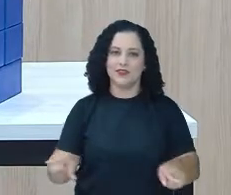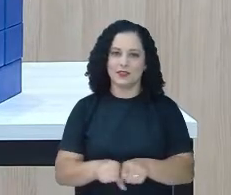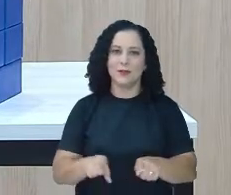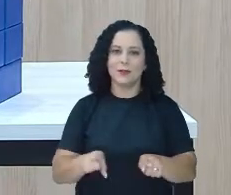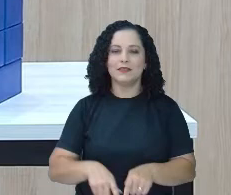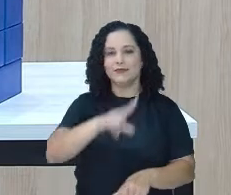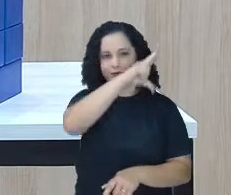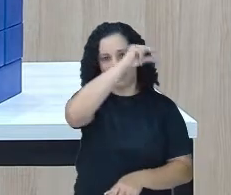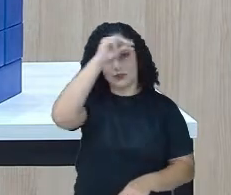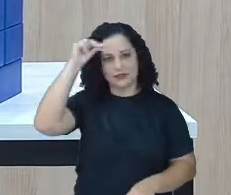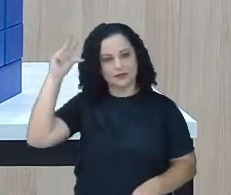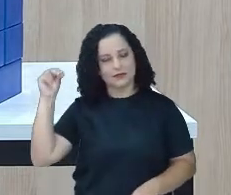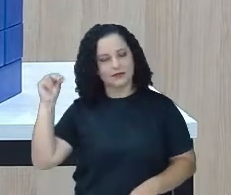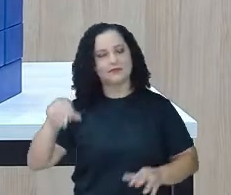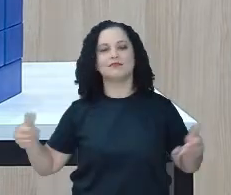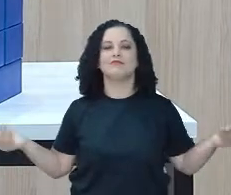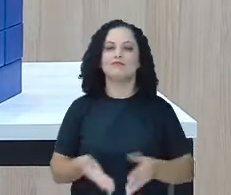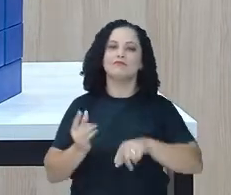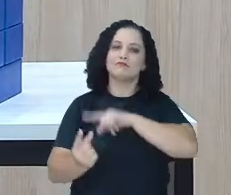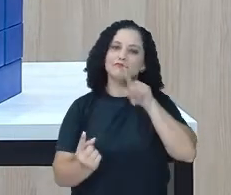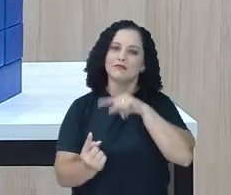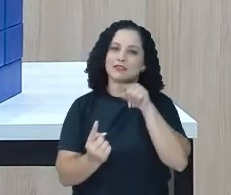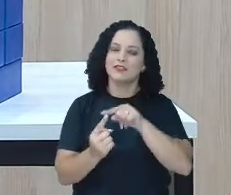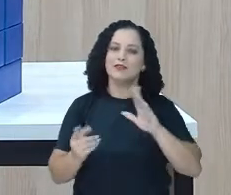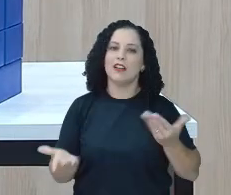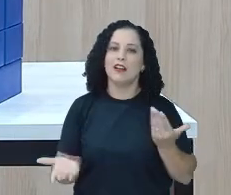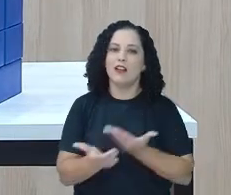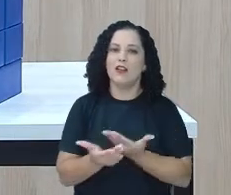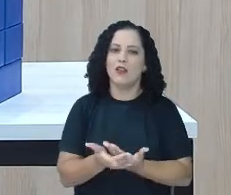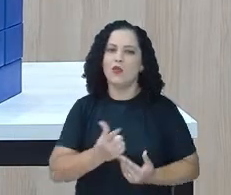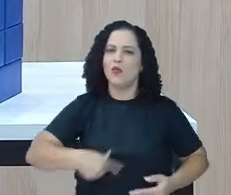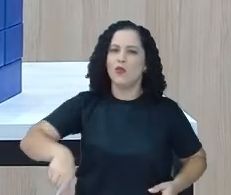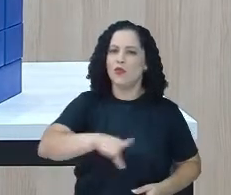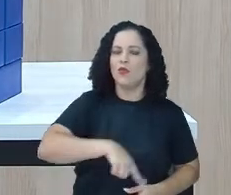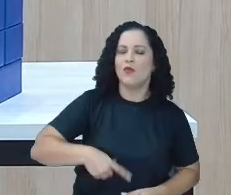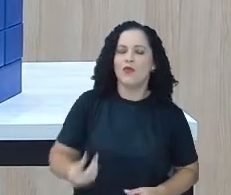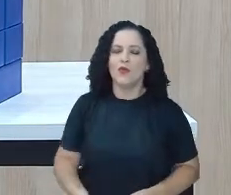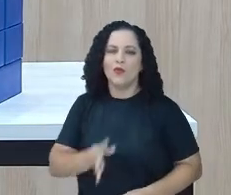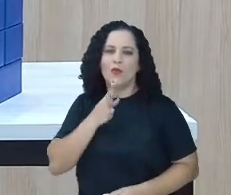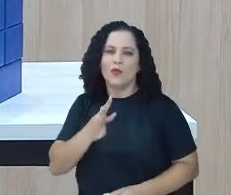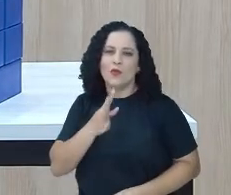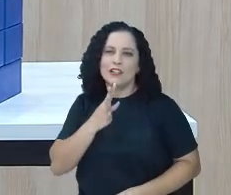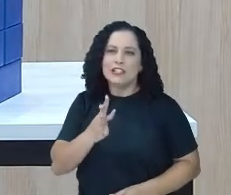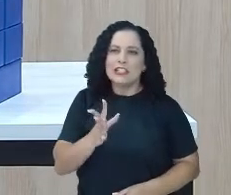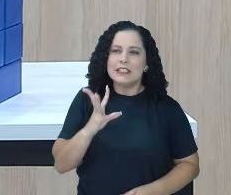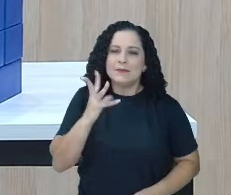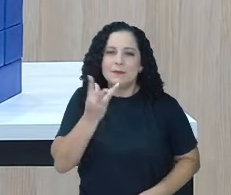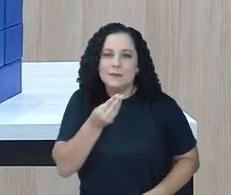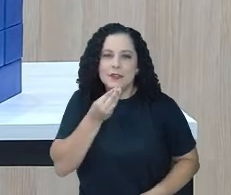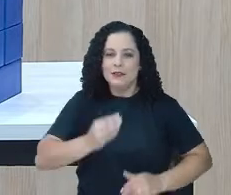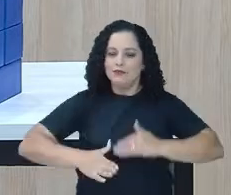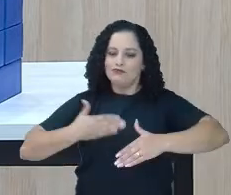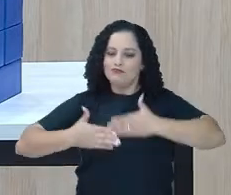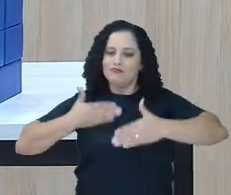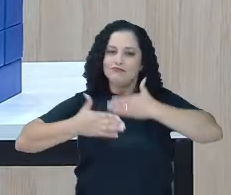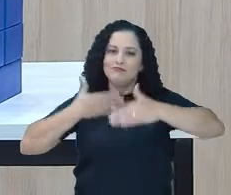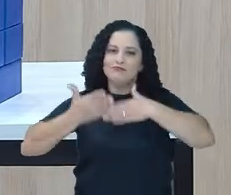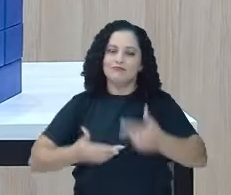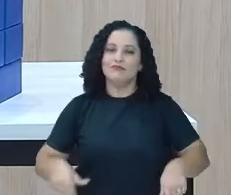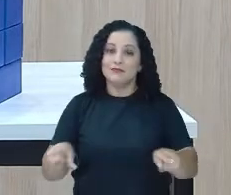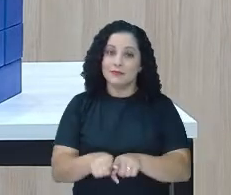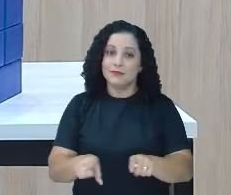né? A intenção dessa aula é que a gente consiga construir o conhecimento juntos. E para isso a gente tem a interatividade através